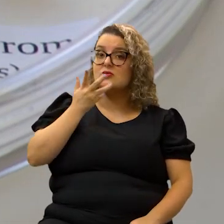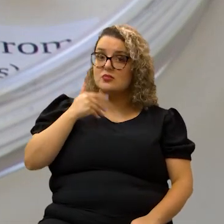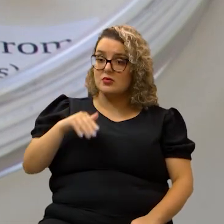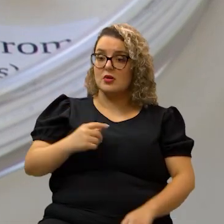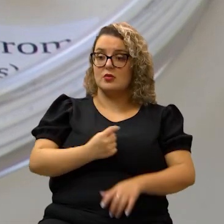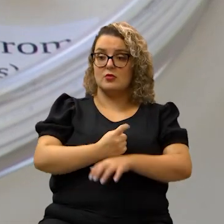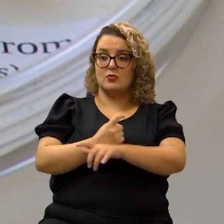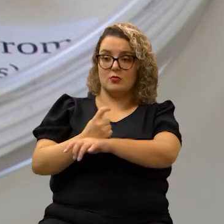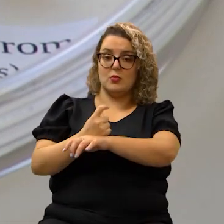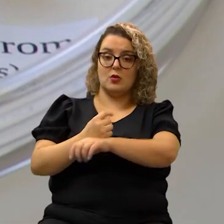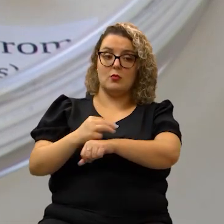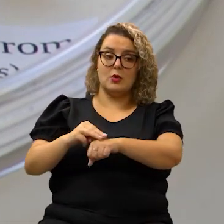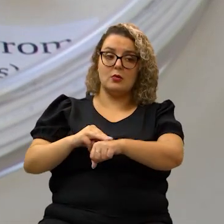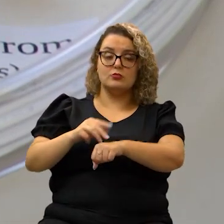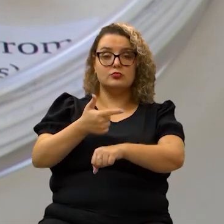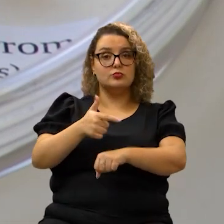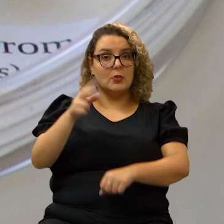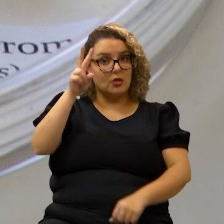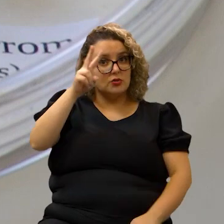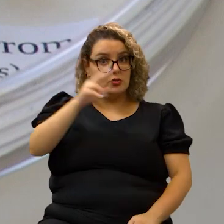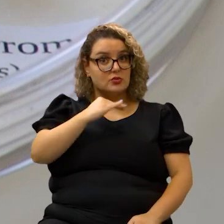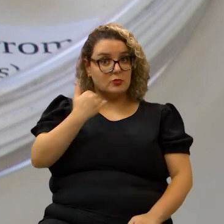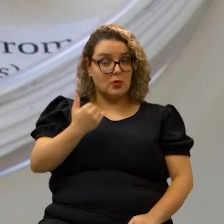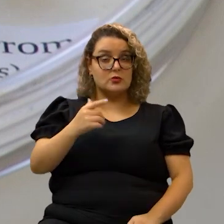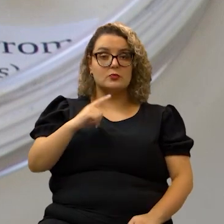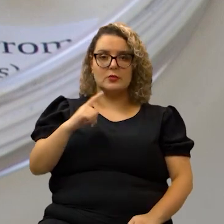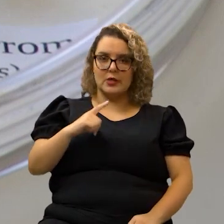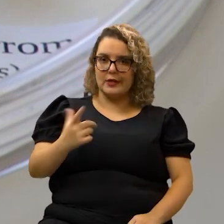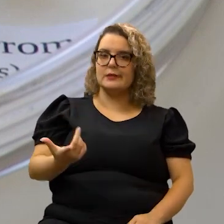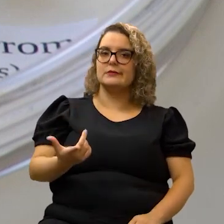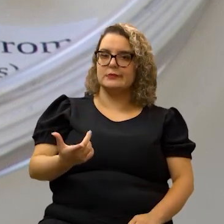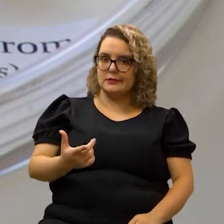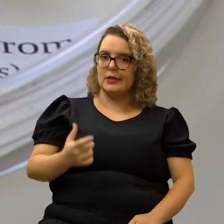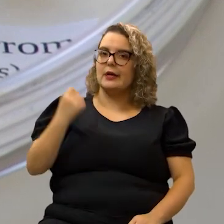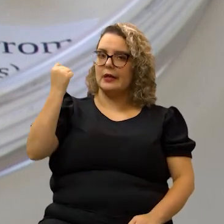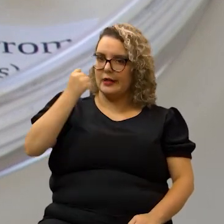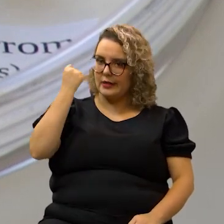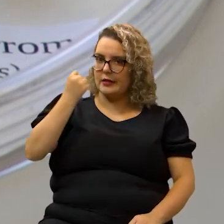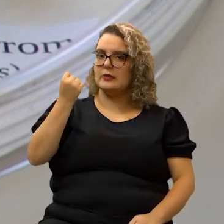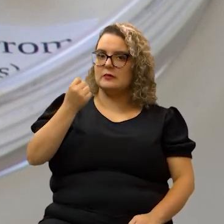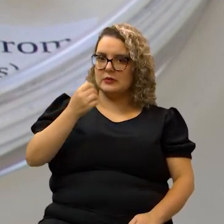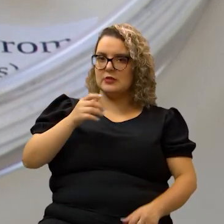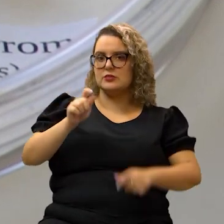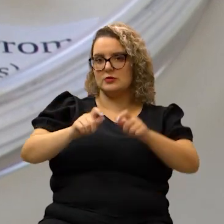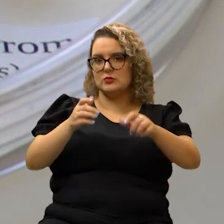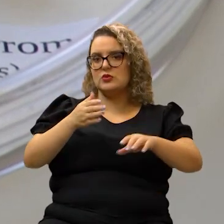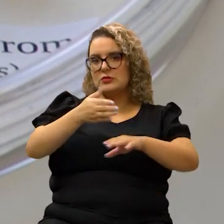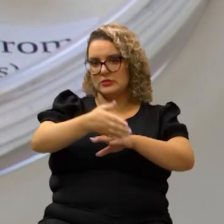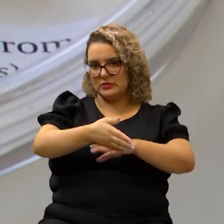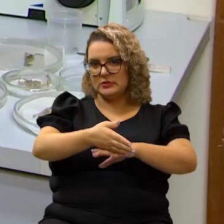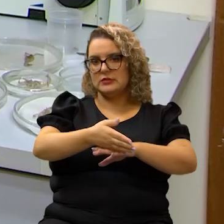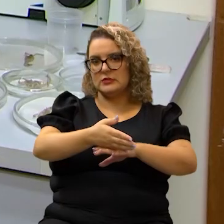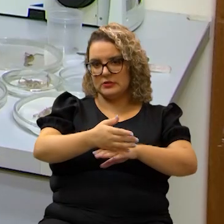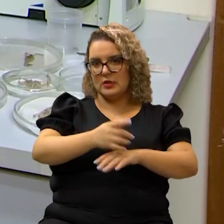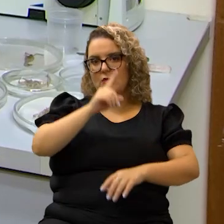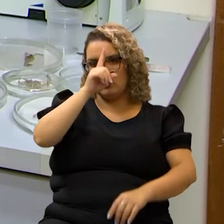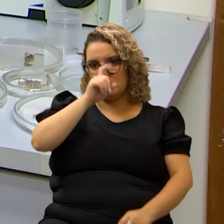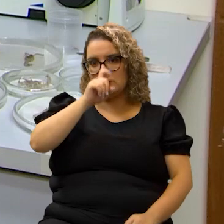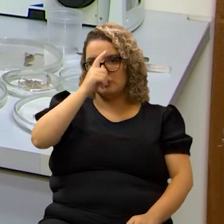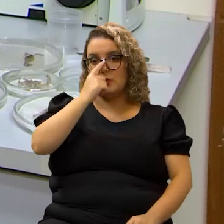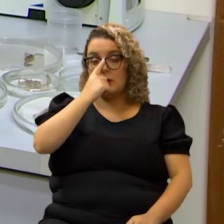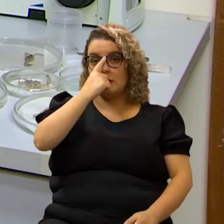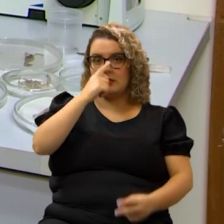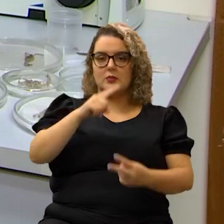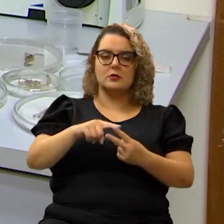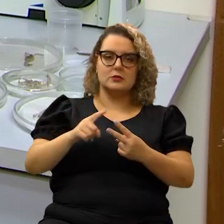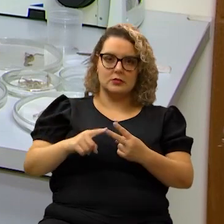marrom, a gente não tem histórico de óbito, mas também ele tem um interesse médico devido à gravidade do acidente, tá? Então a gente tem